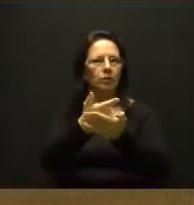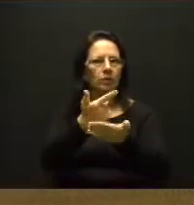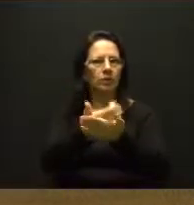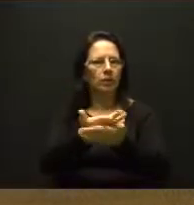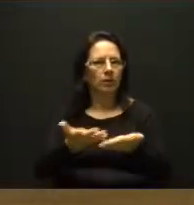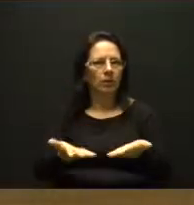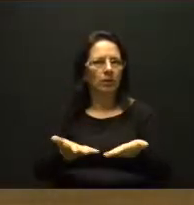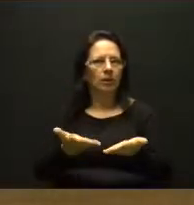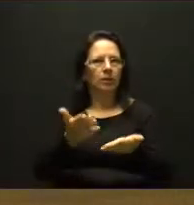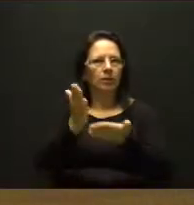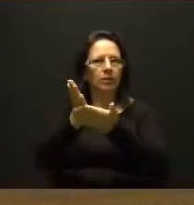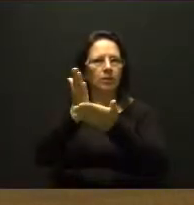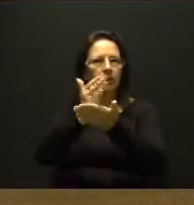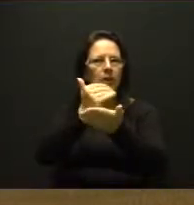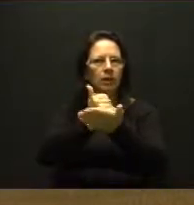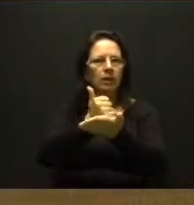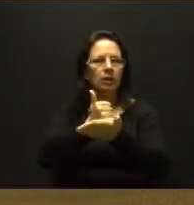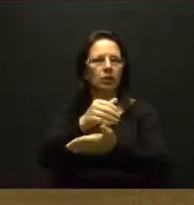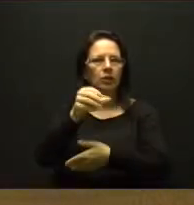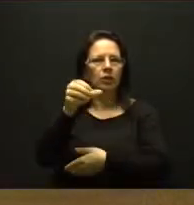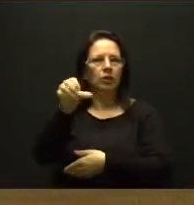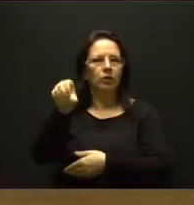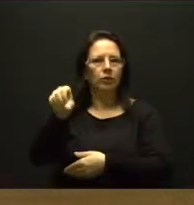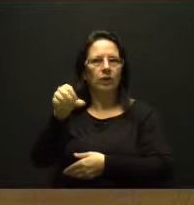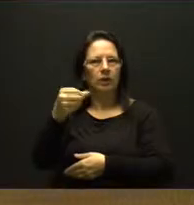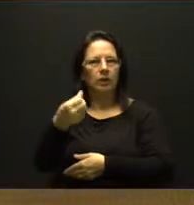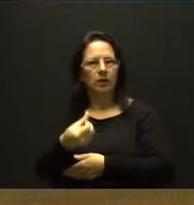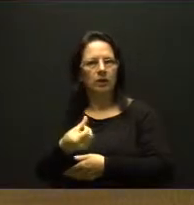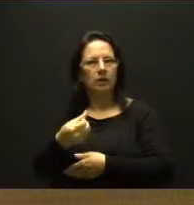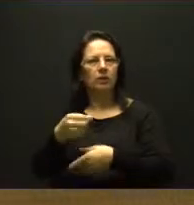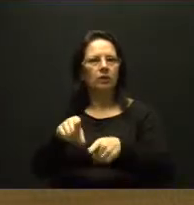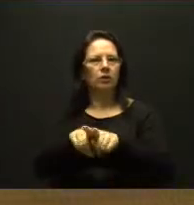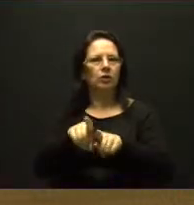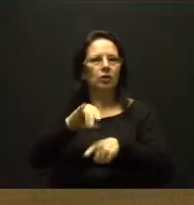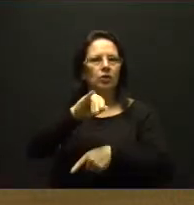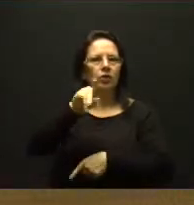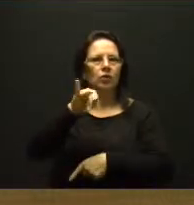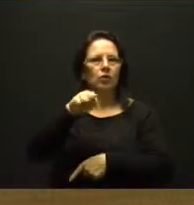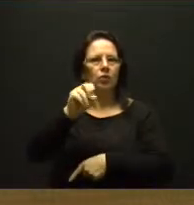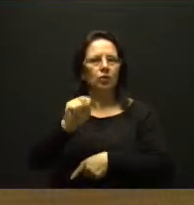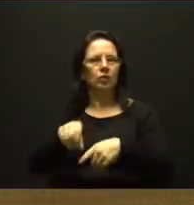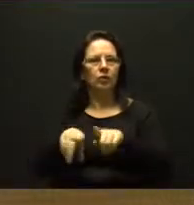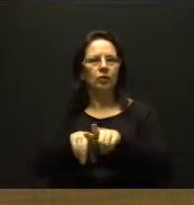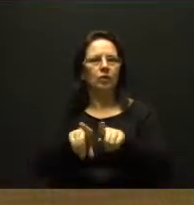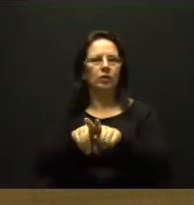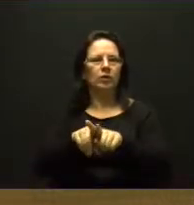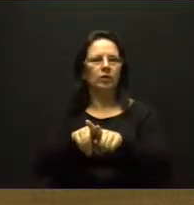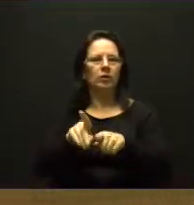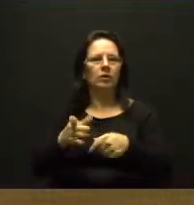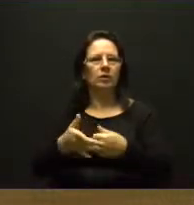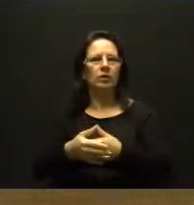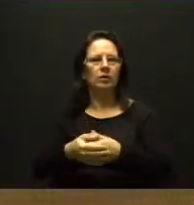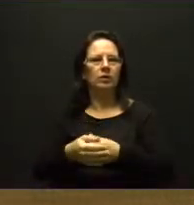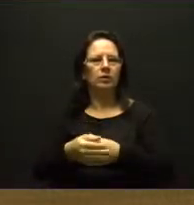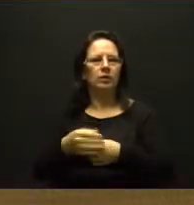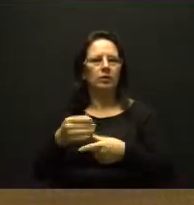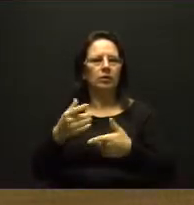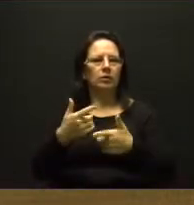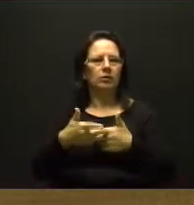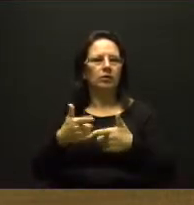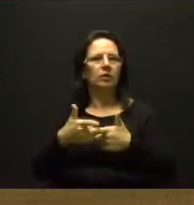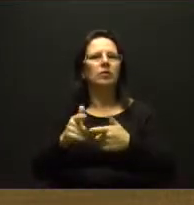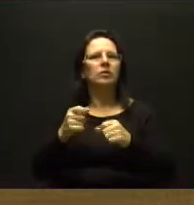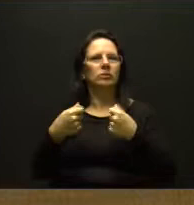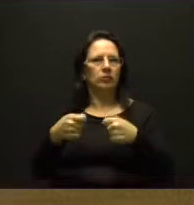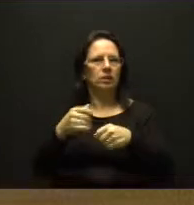e parcelando em até 96 vezes com descontos de juros multa e honorários advocatícios em caso de perda está